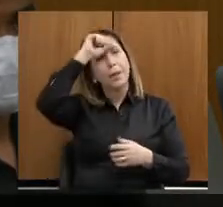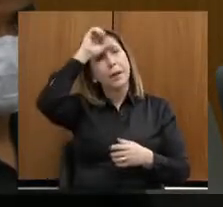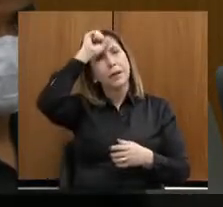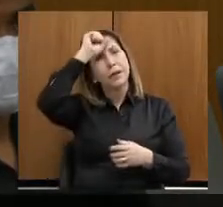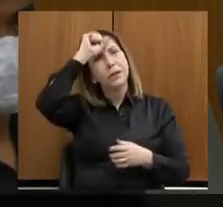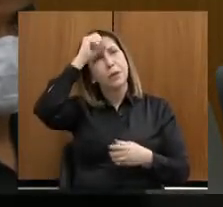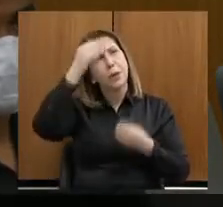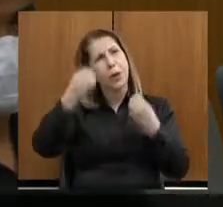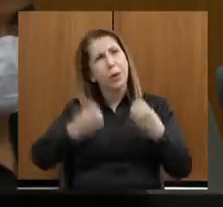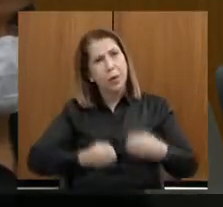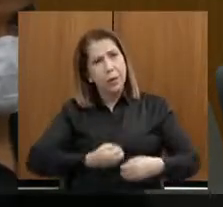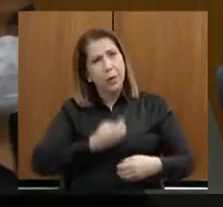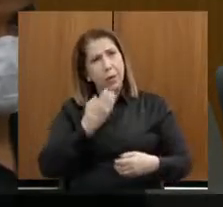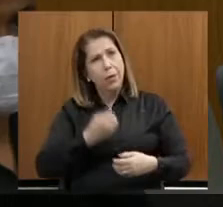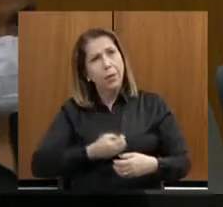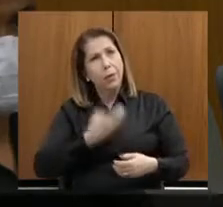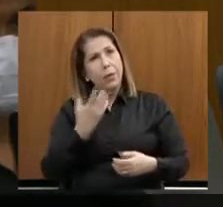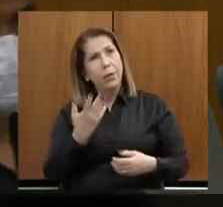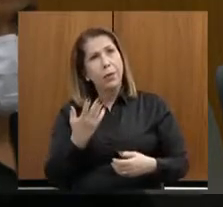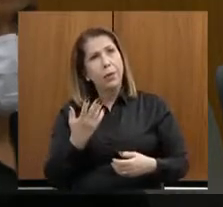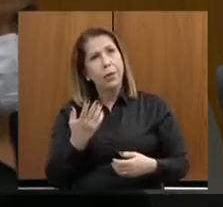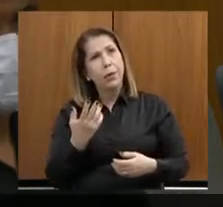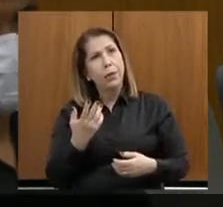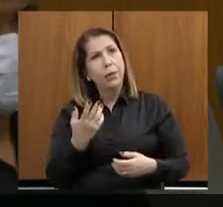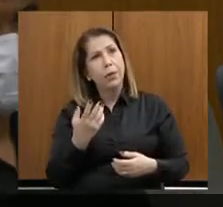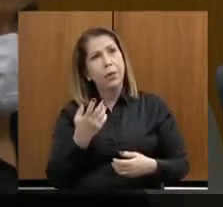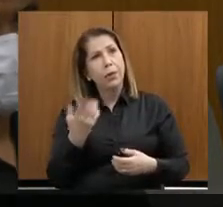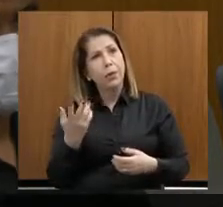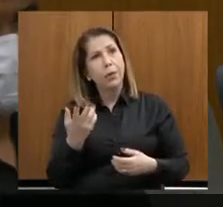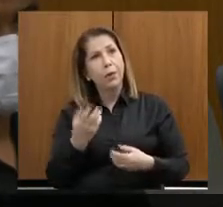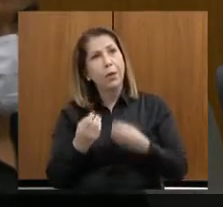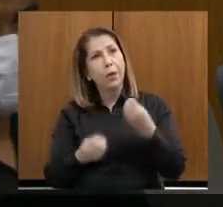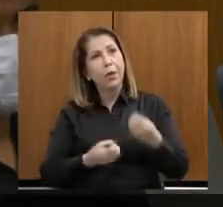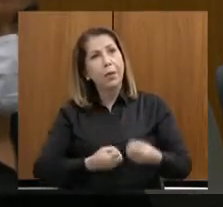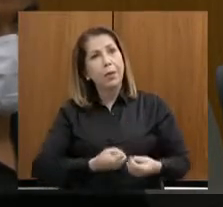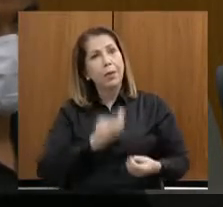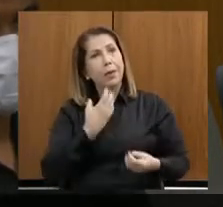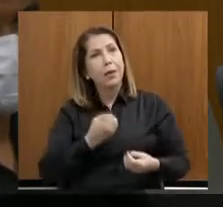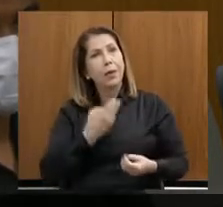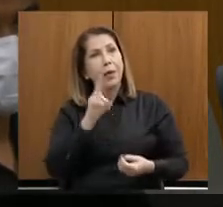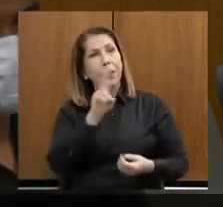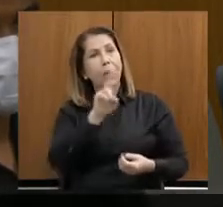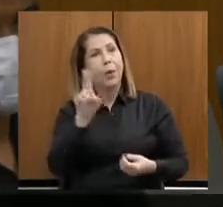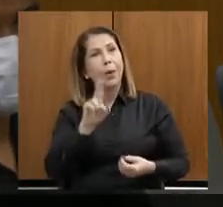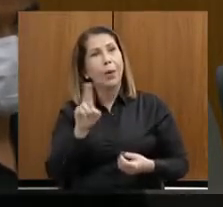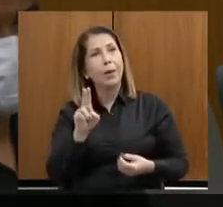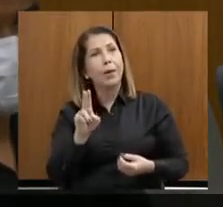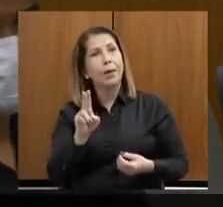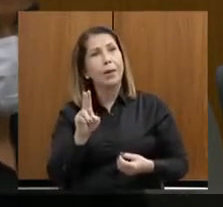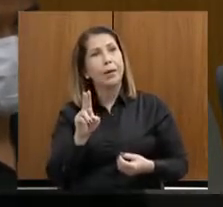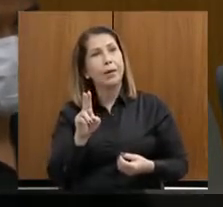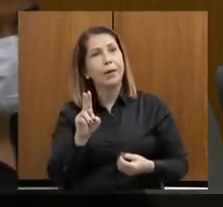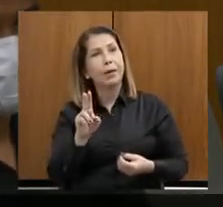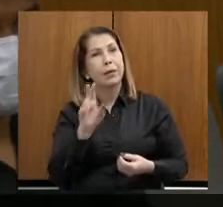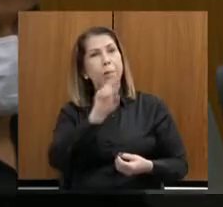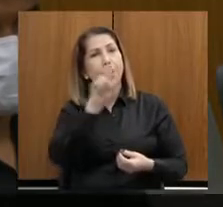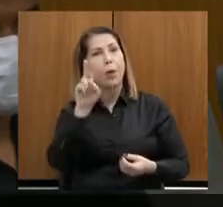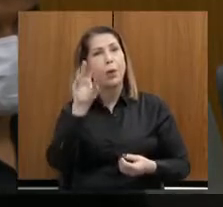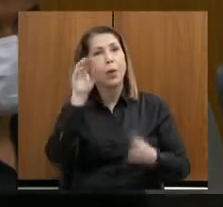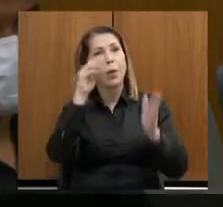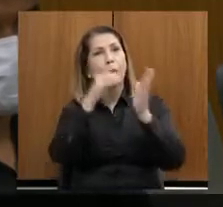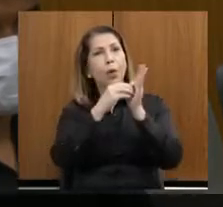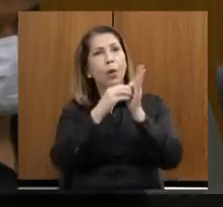expressar a chamá-lo no nome da colocação